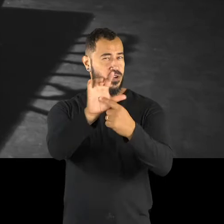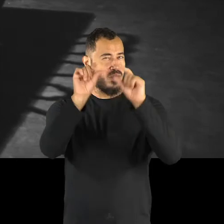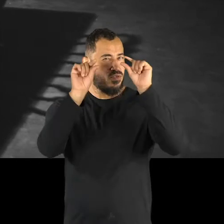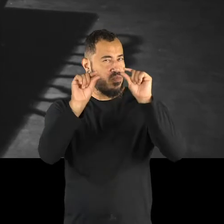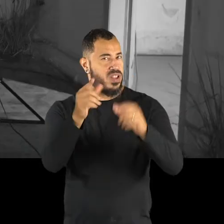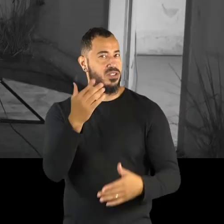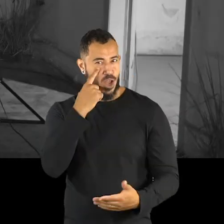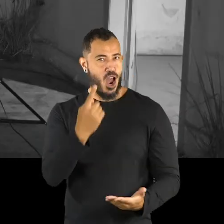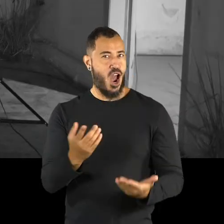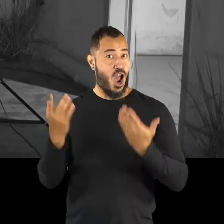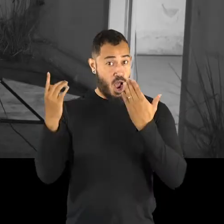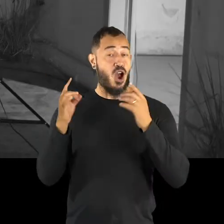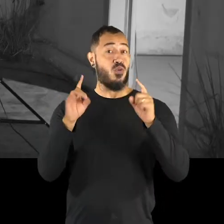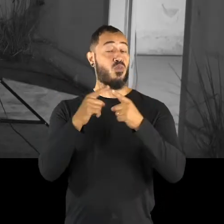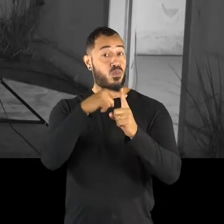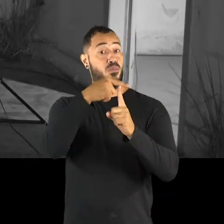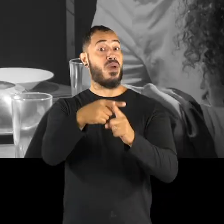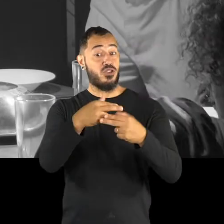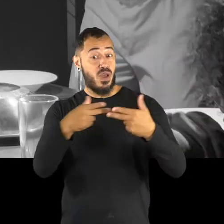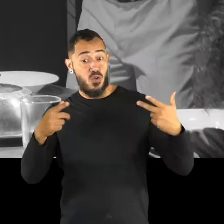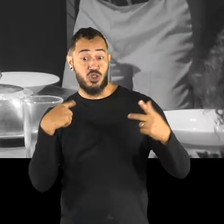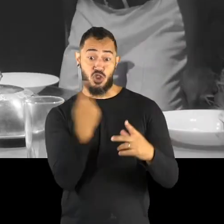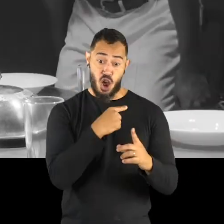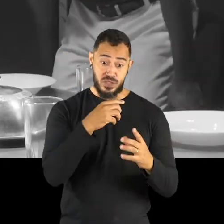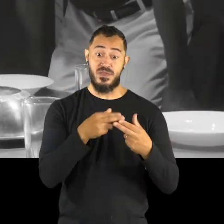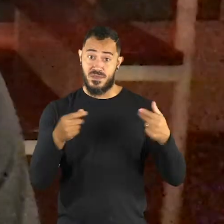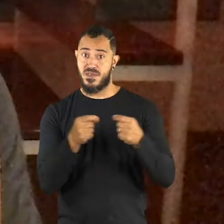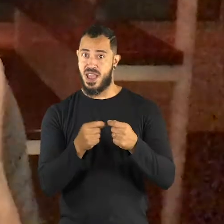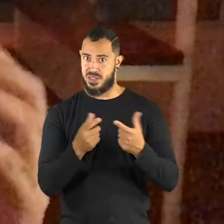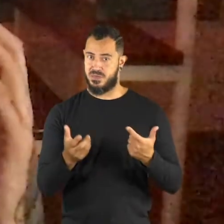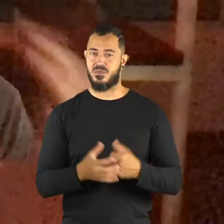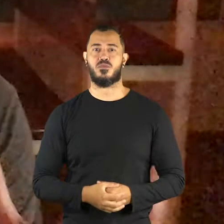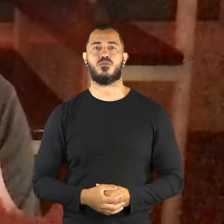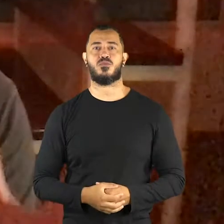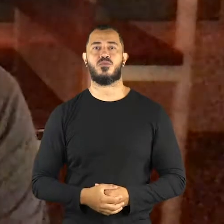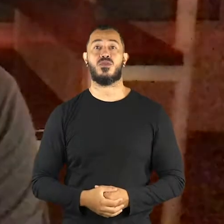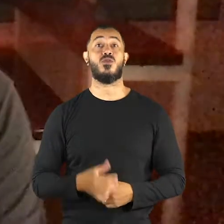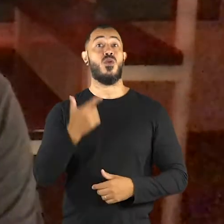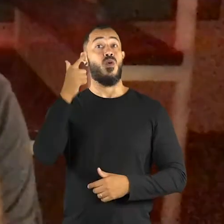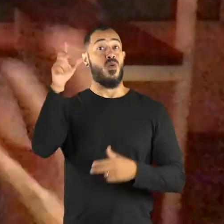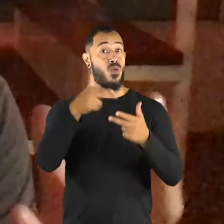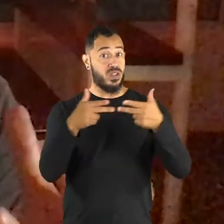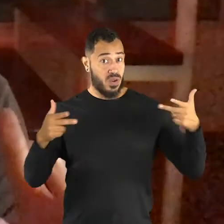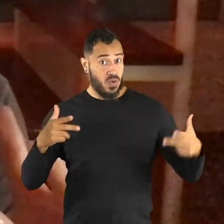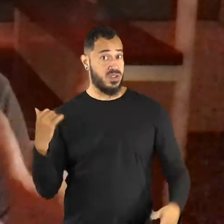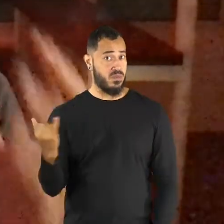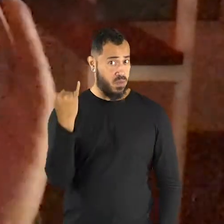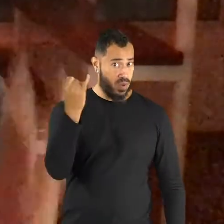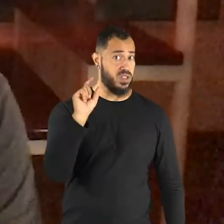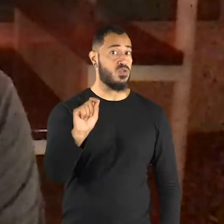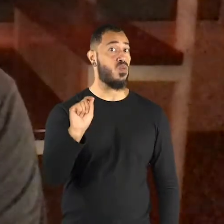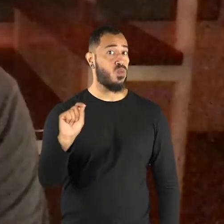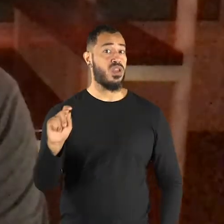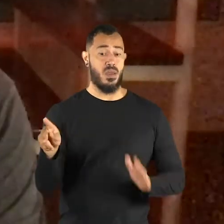da referência do que ela trouxe somado ao que a gente fez no clipe. Outra parte importantíssima do núcleo de direção de arte